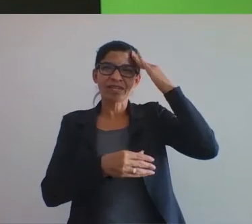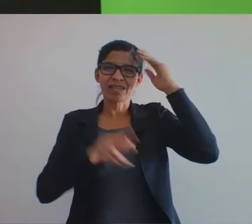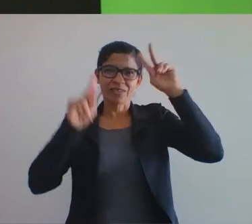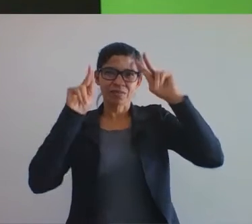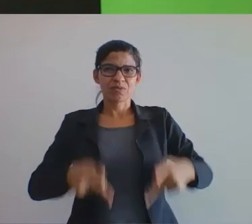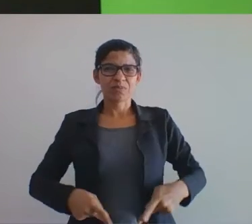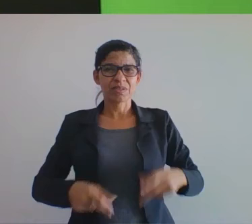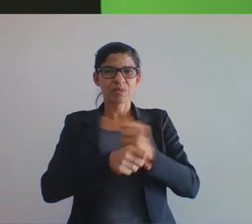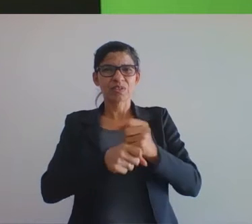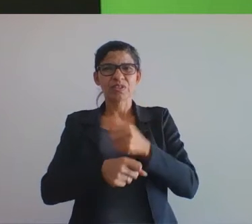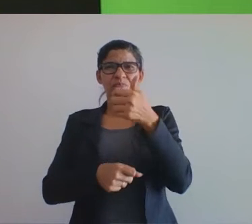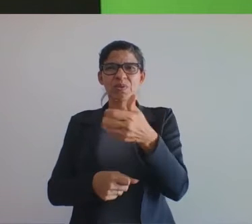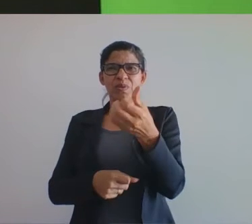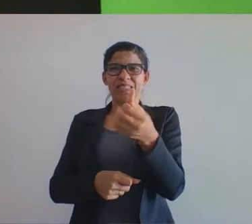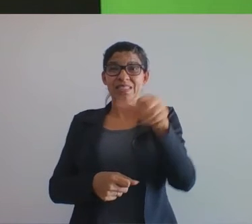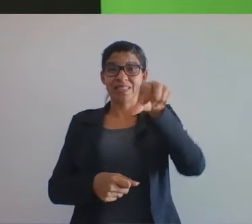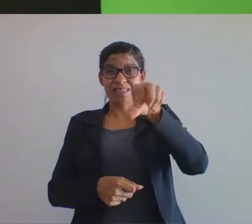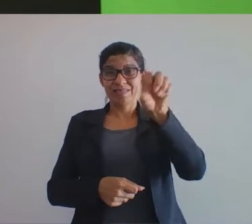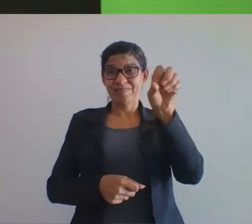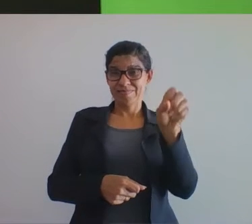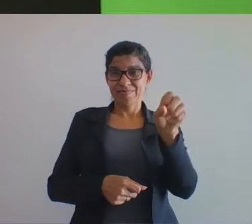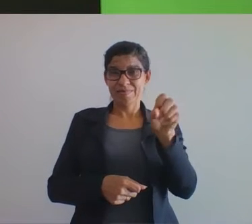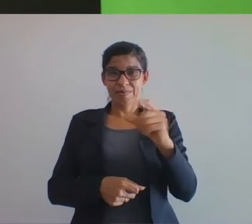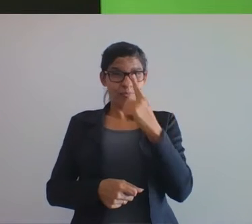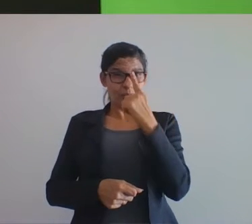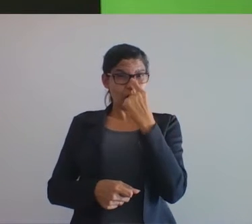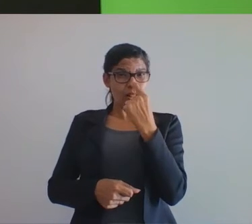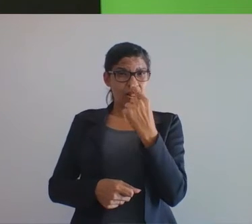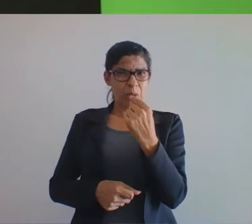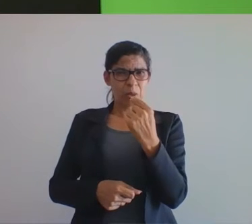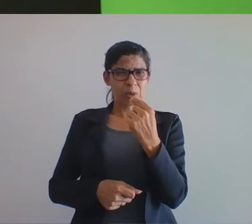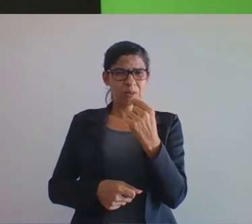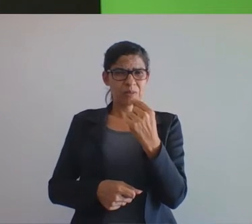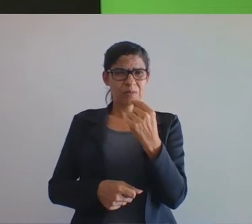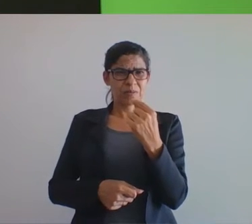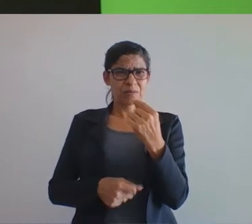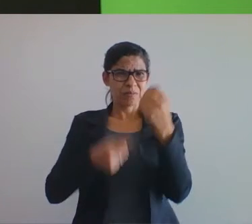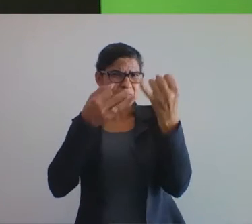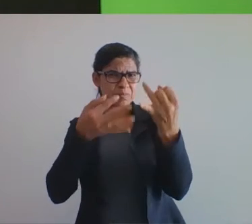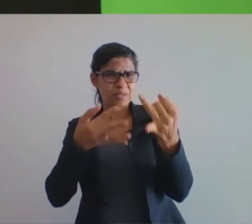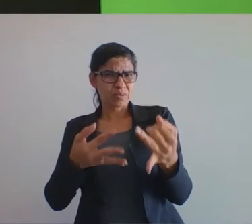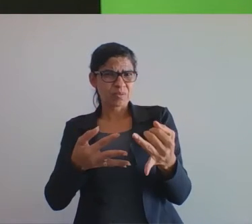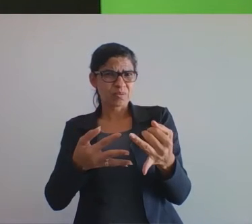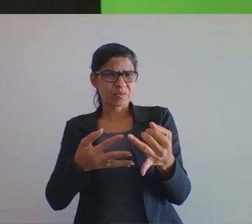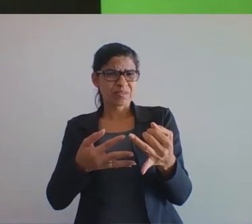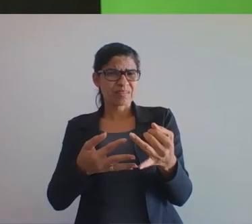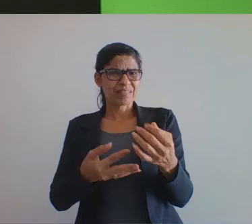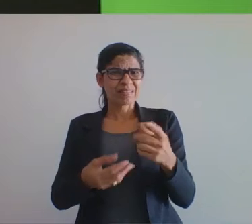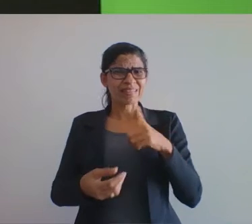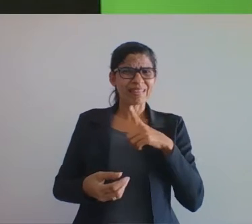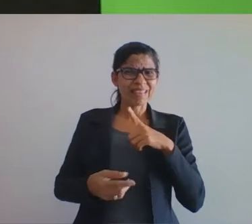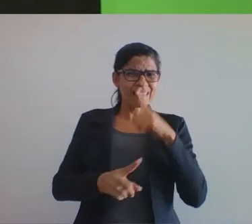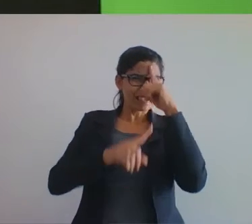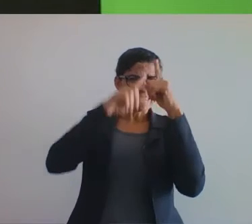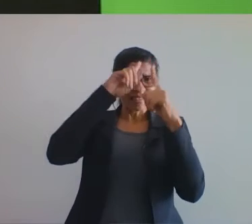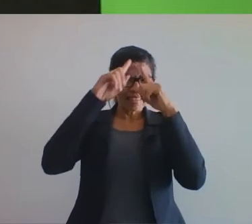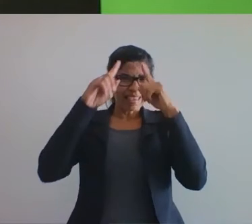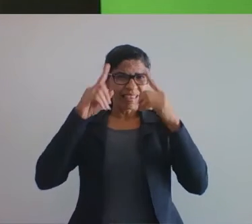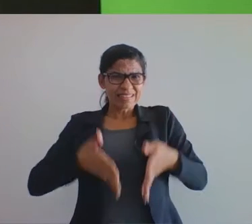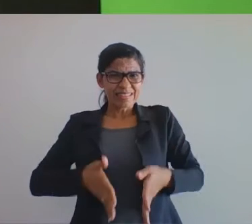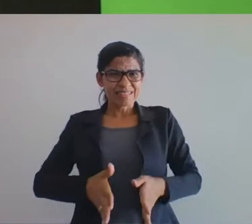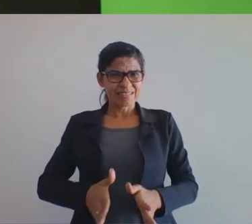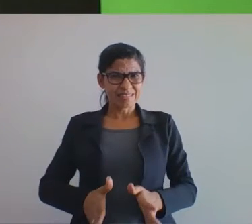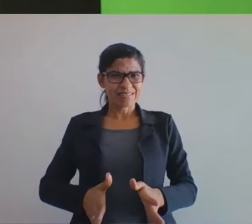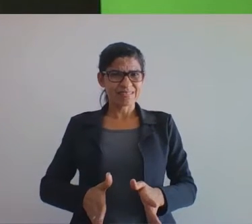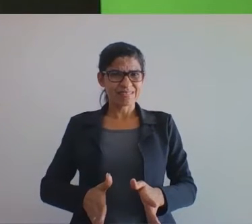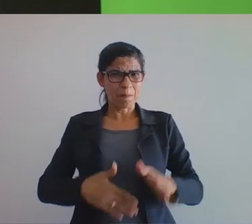1690. Locke argumentou que não existem ideias inatas, ou seja, ideias que as